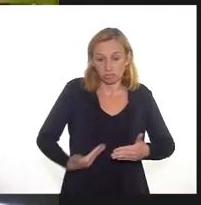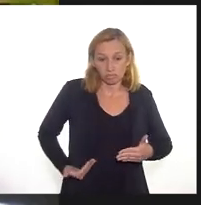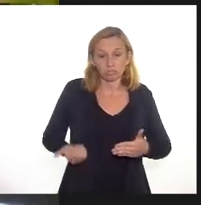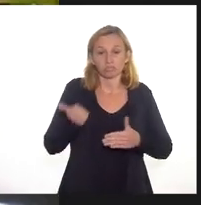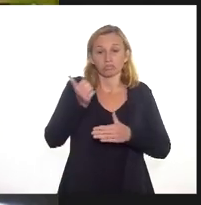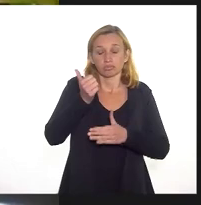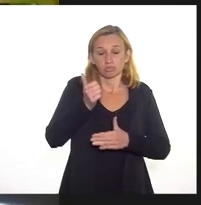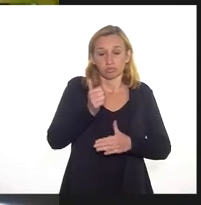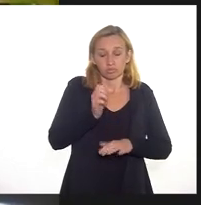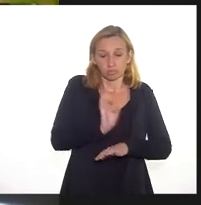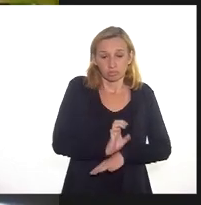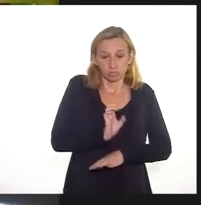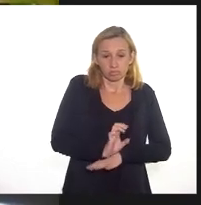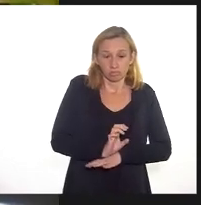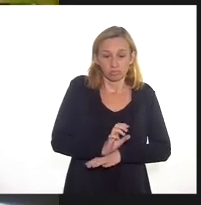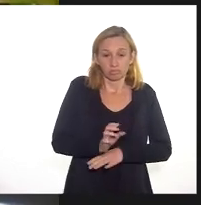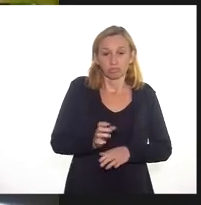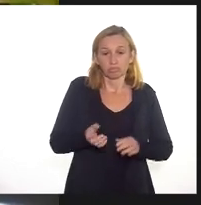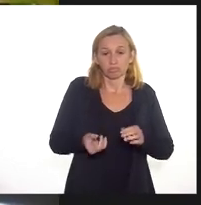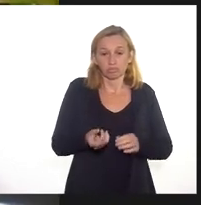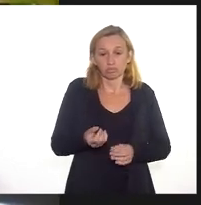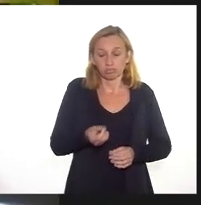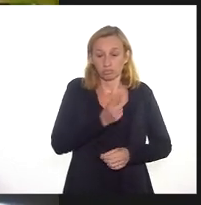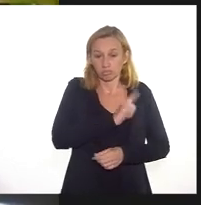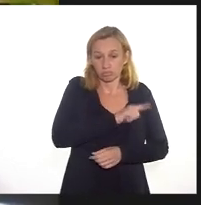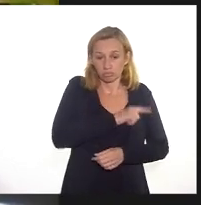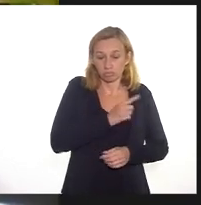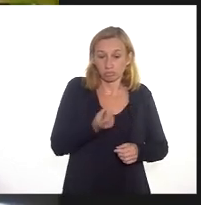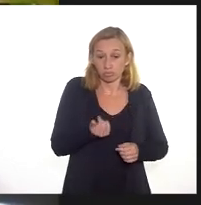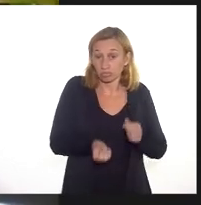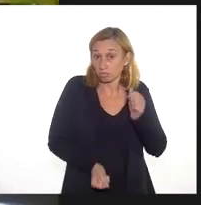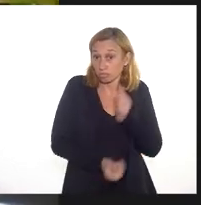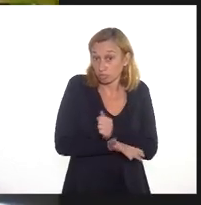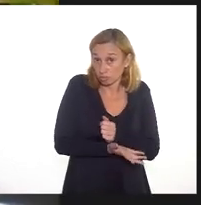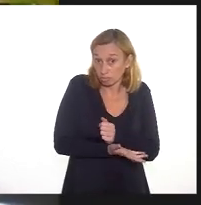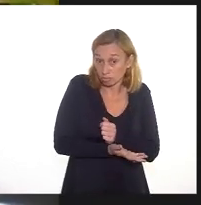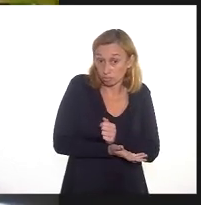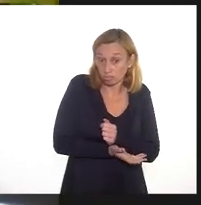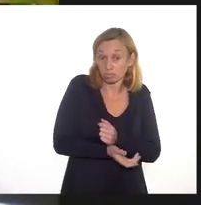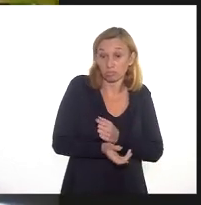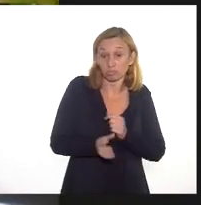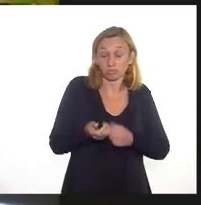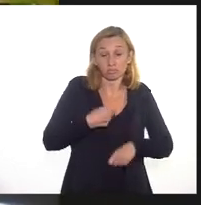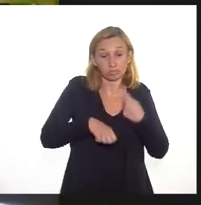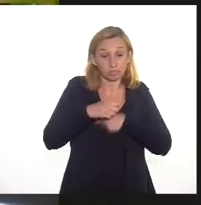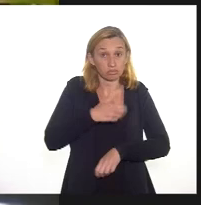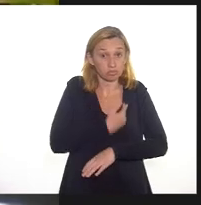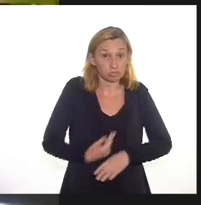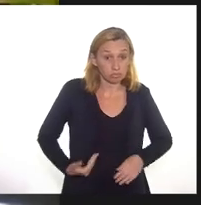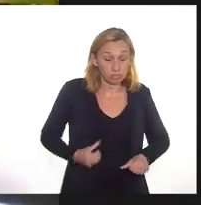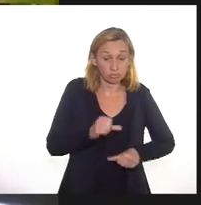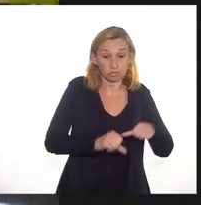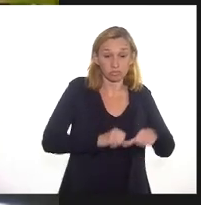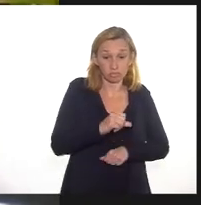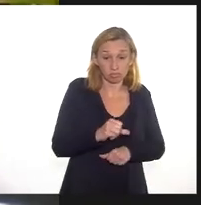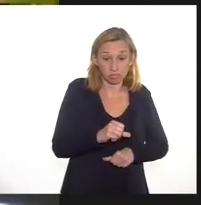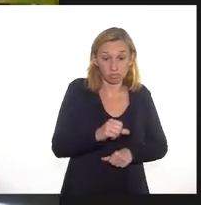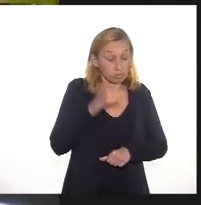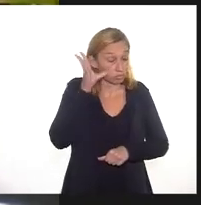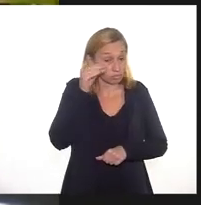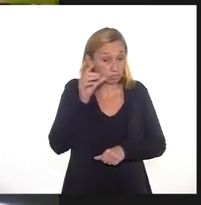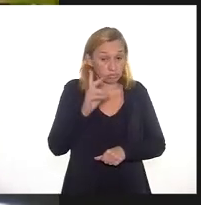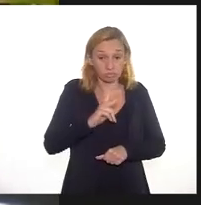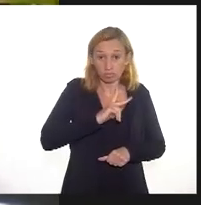gestão completamente fraudulenta, uma gestão onde a administração pública foi transformada em